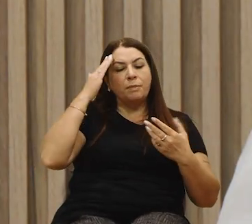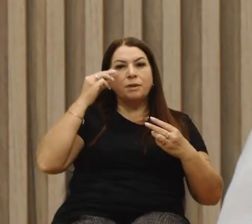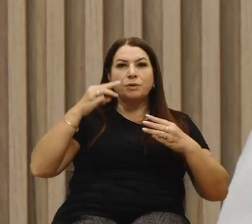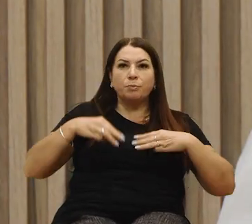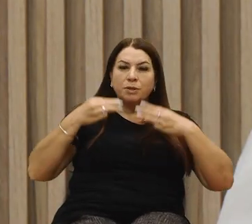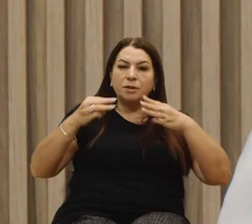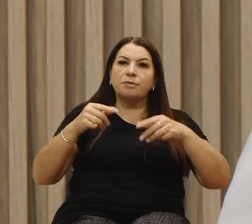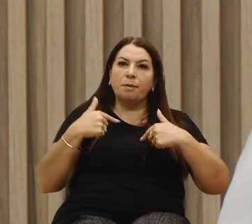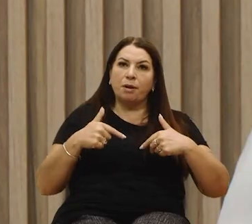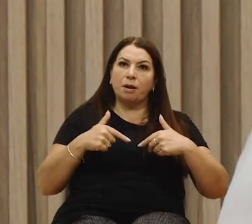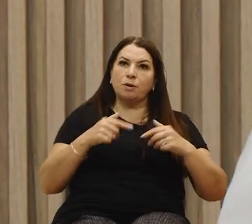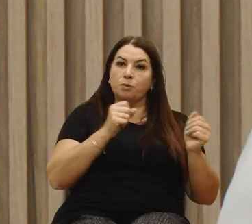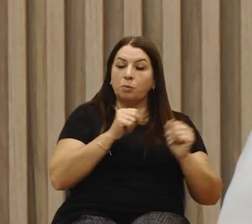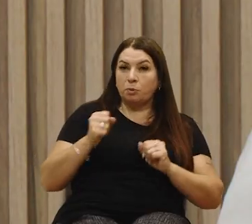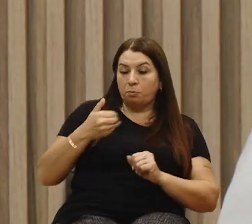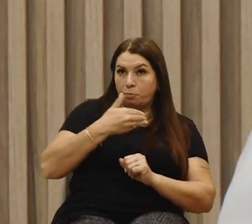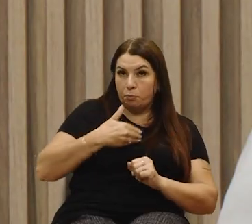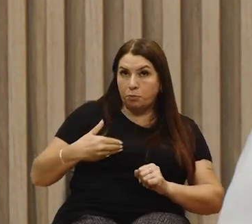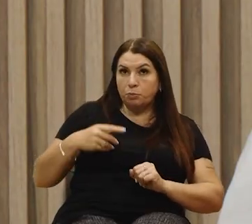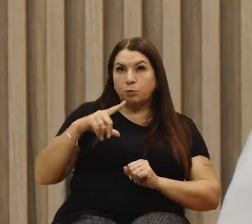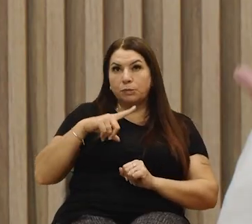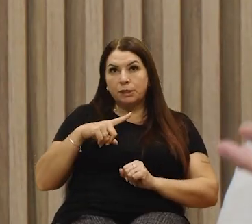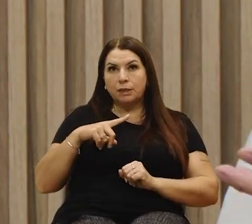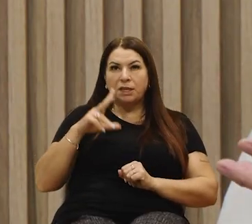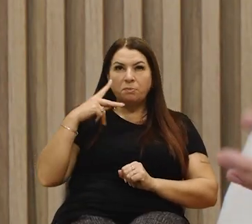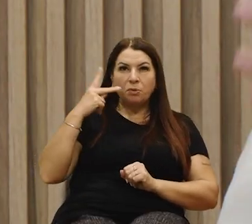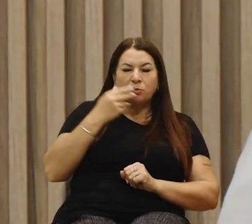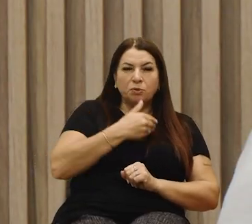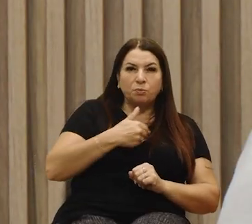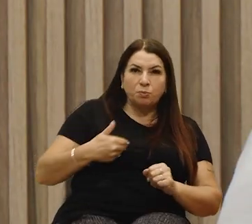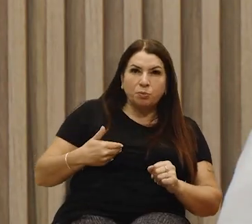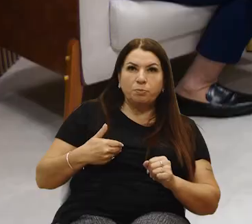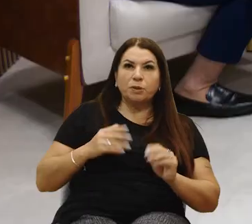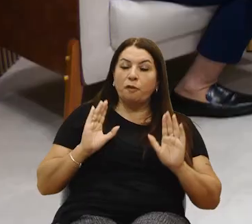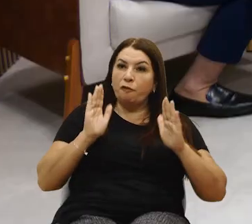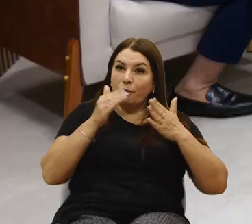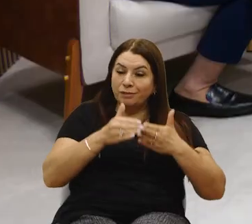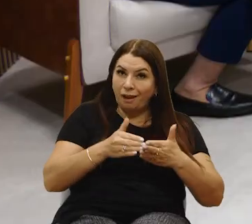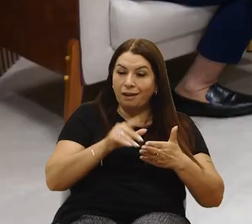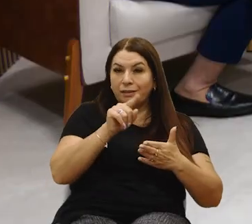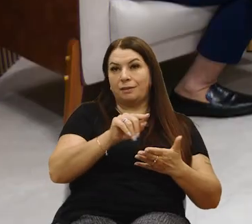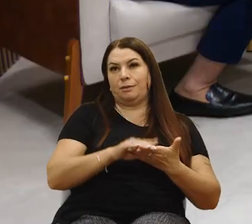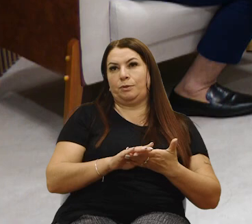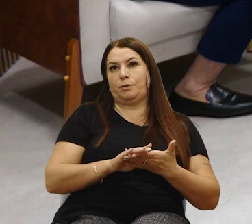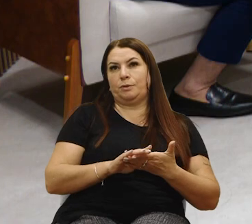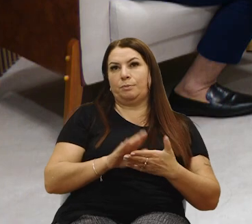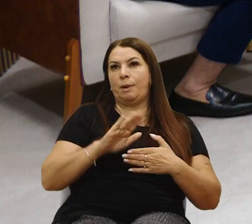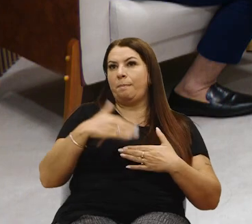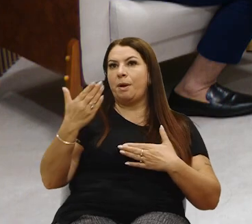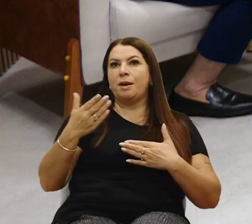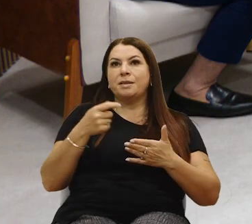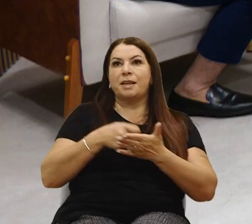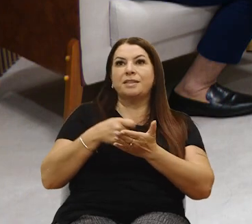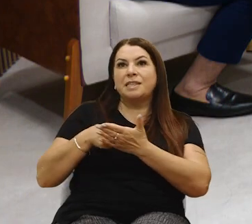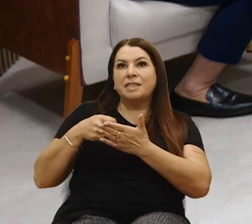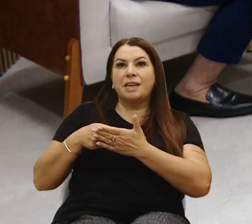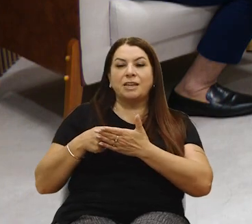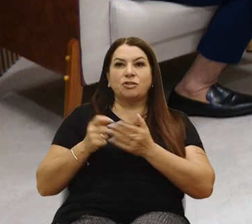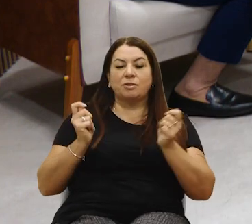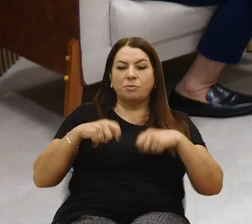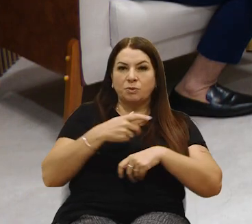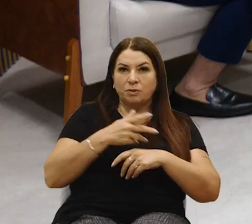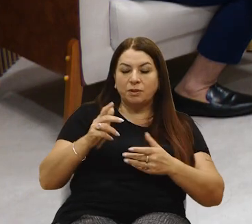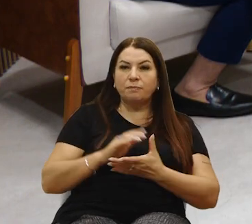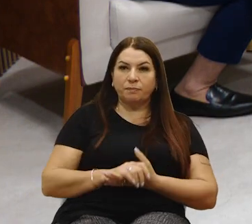Trabalho, se o poder público tem políticas públicas voltadas a isso, para além das exigências que competem